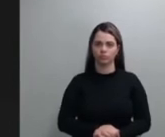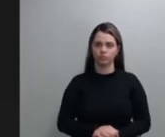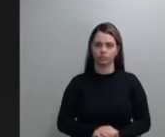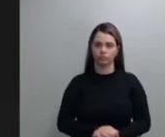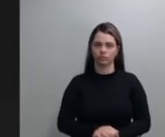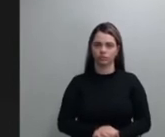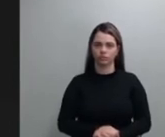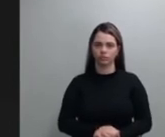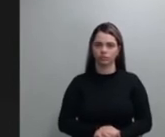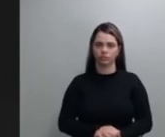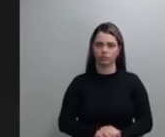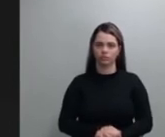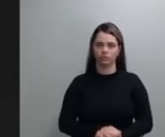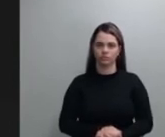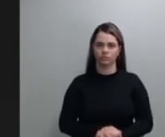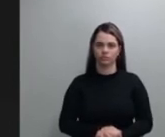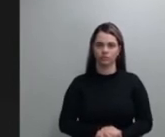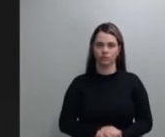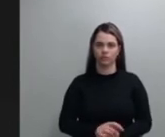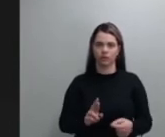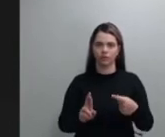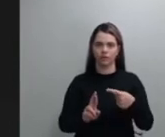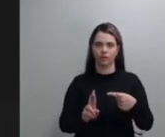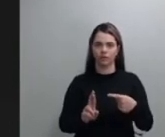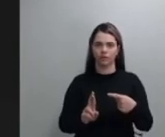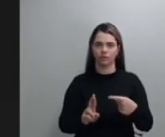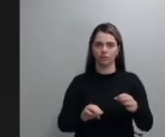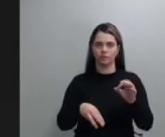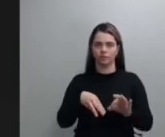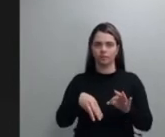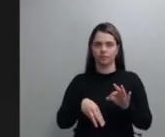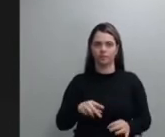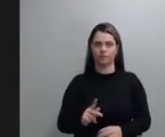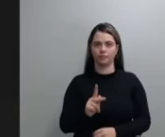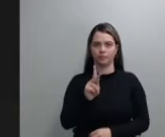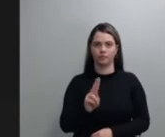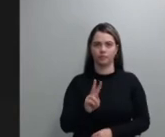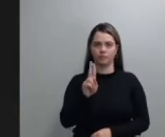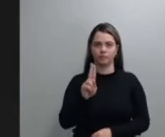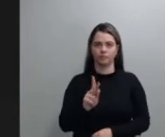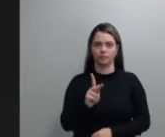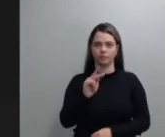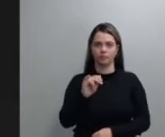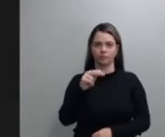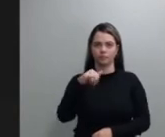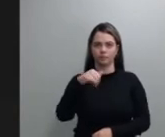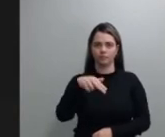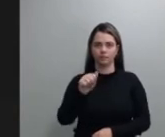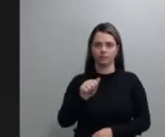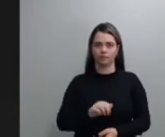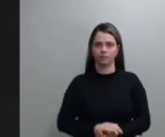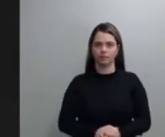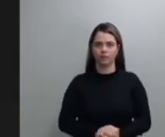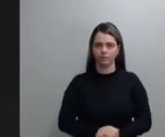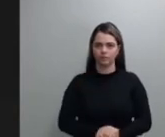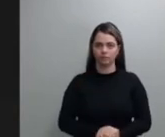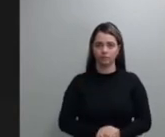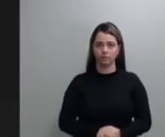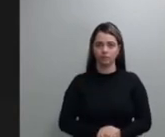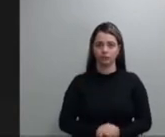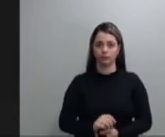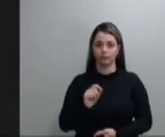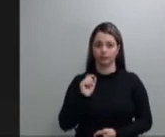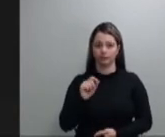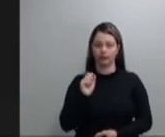o relator é o ministro Cuquina como eu havia mencionado que rejeitou os embargos de